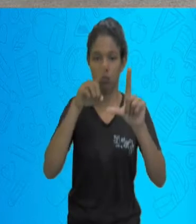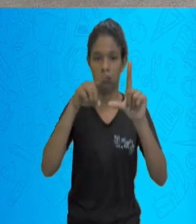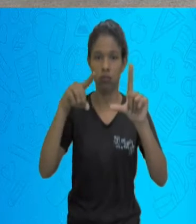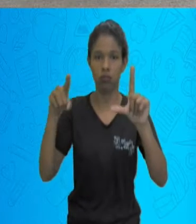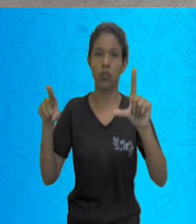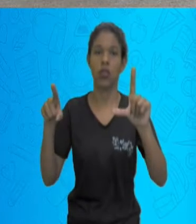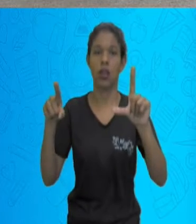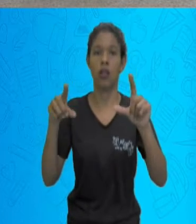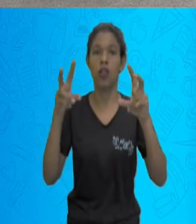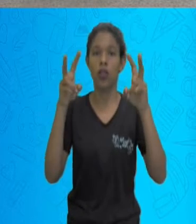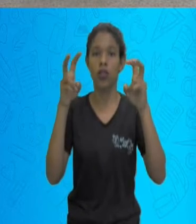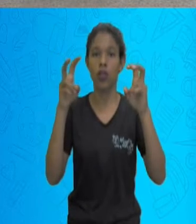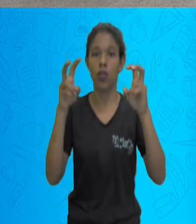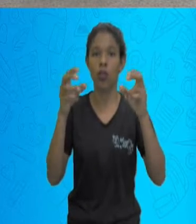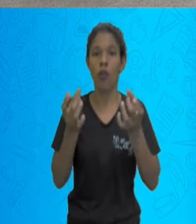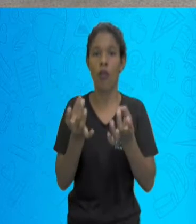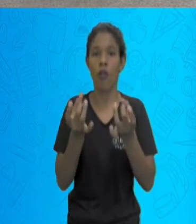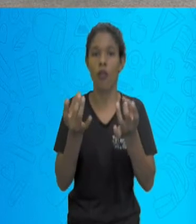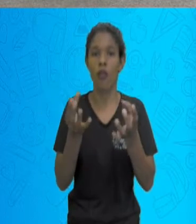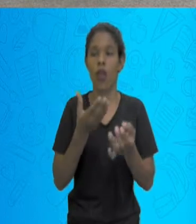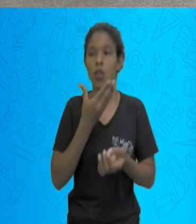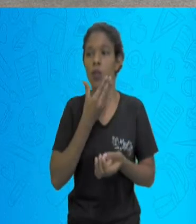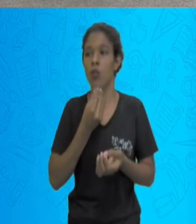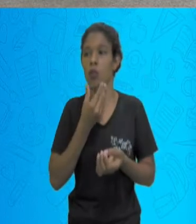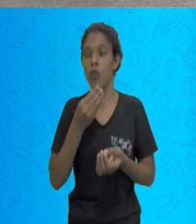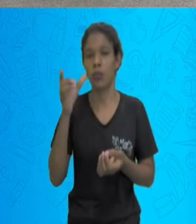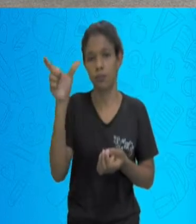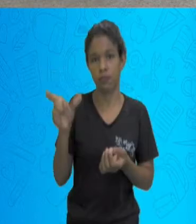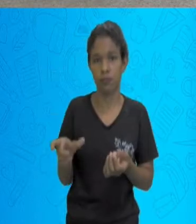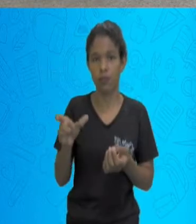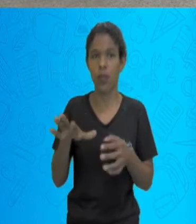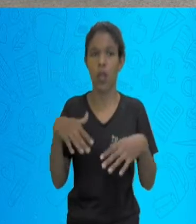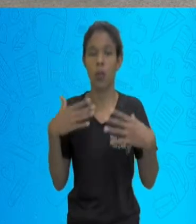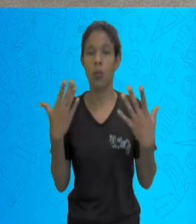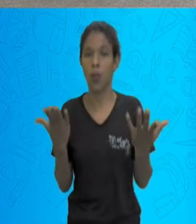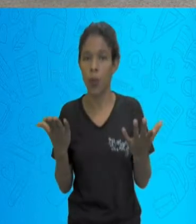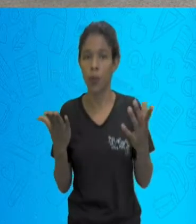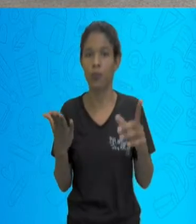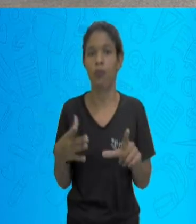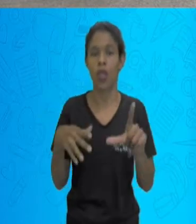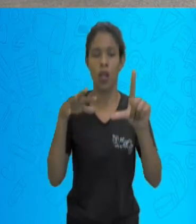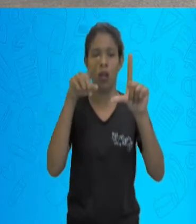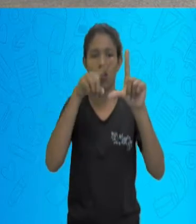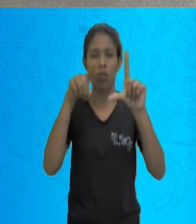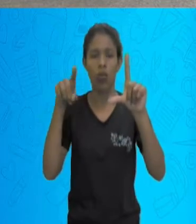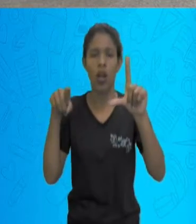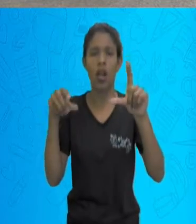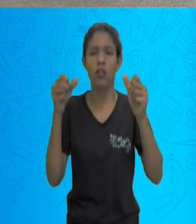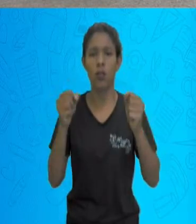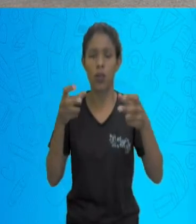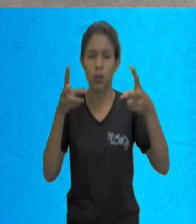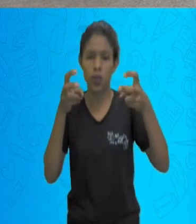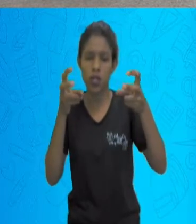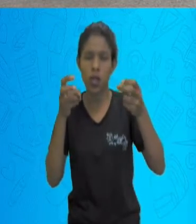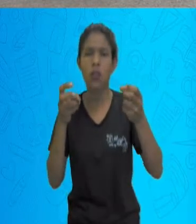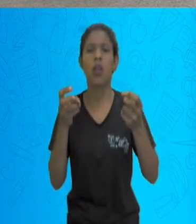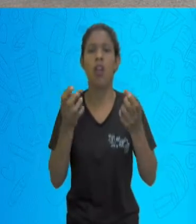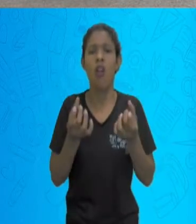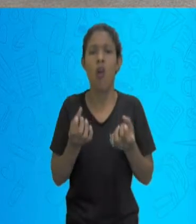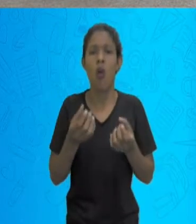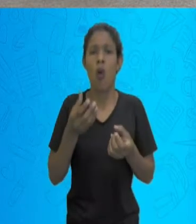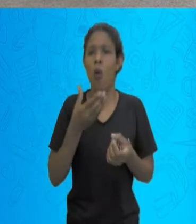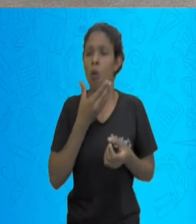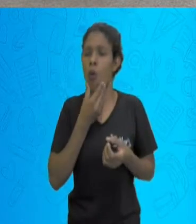gráfico eu posso conhecer quanto que ele vendeu durante um determinado período,